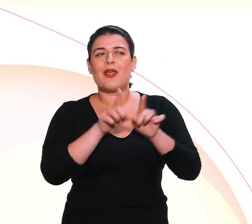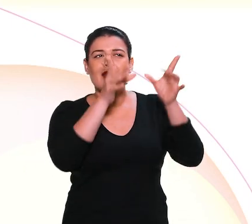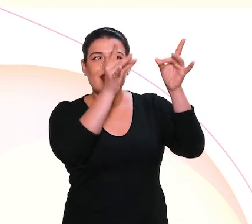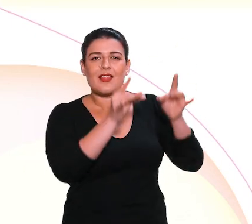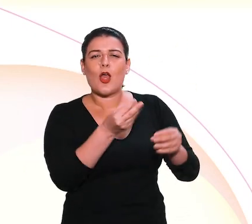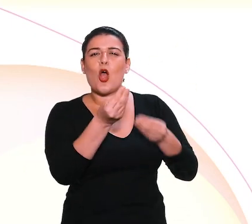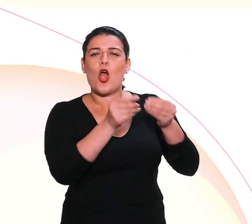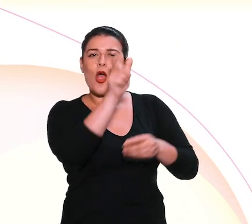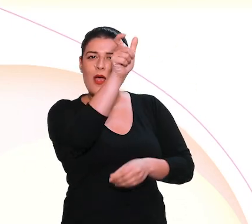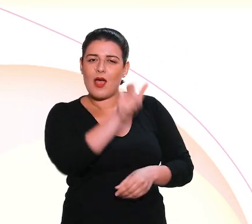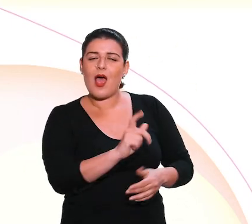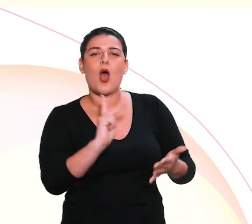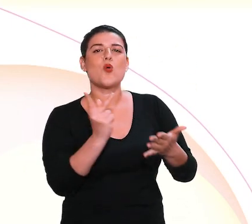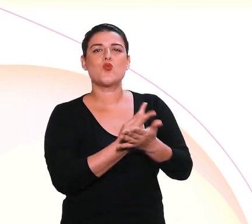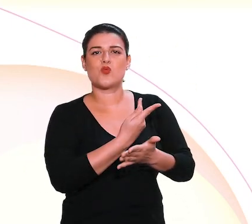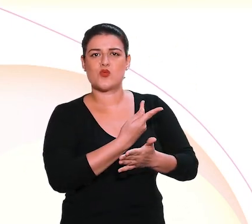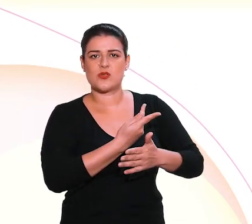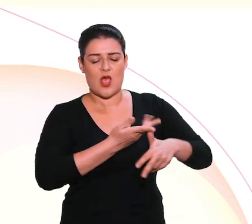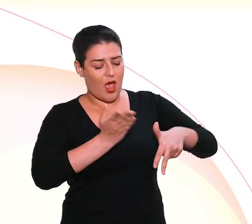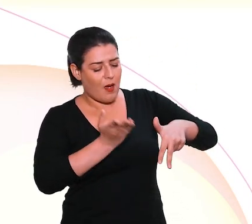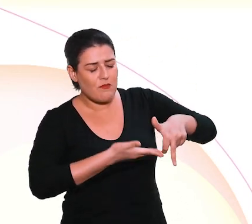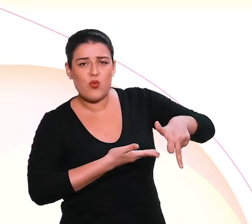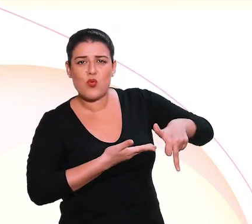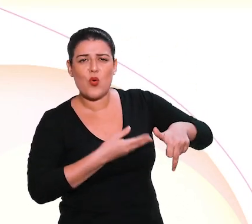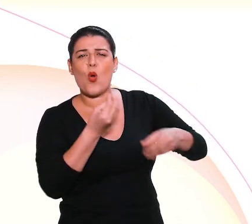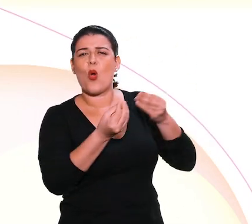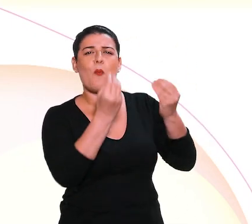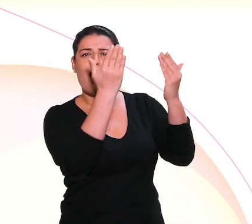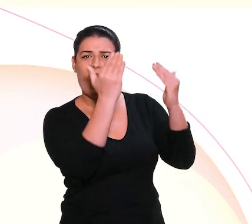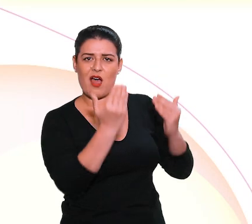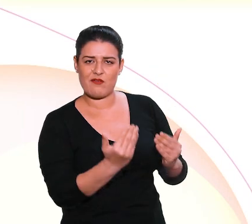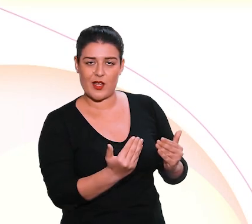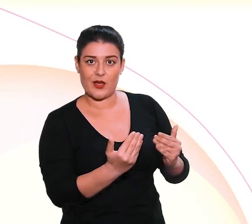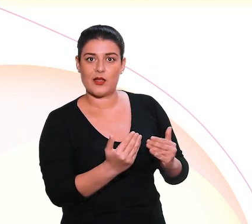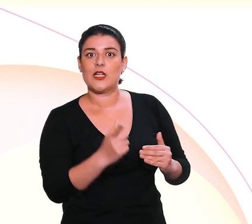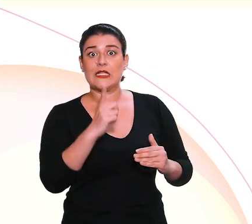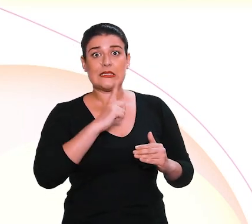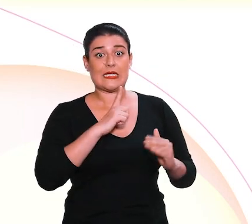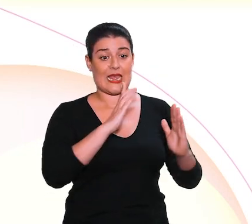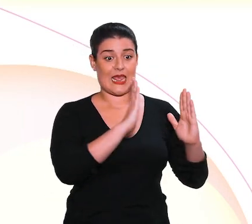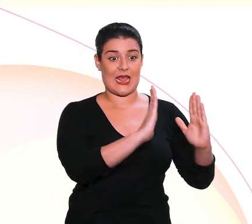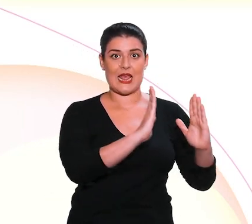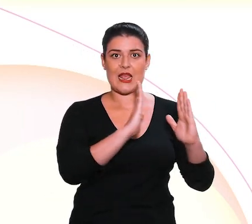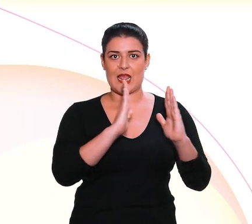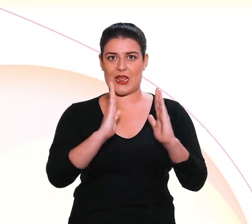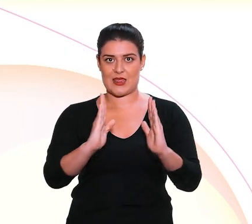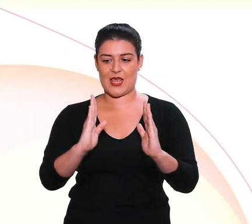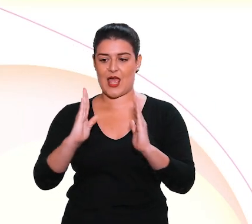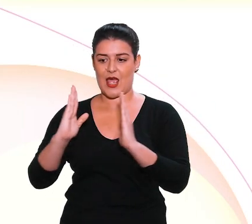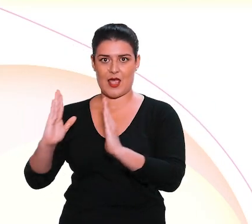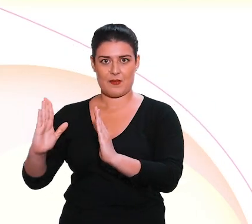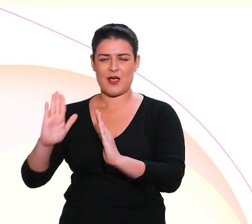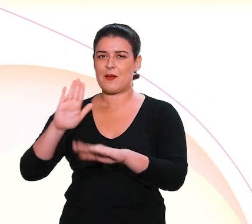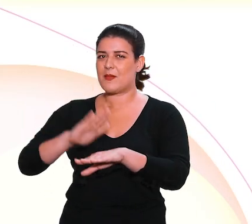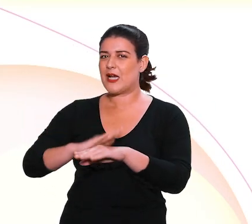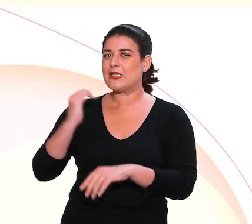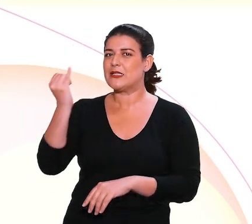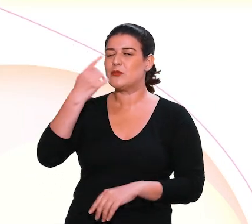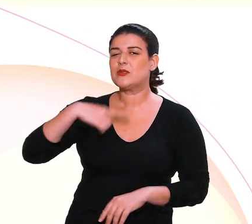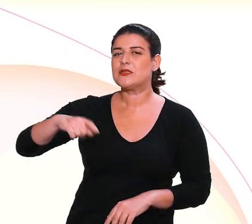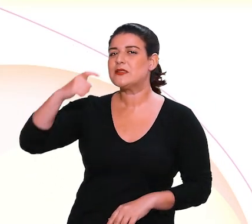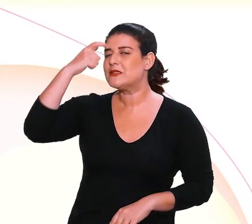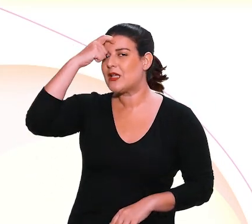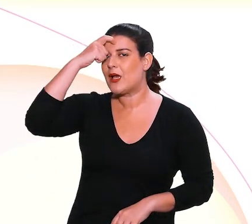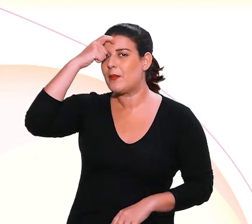desse paciente que sofreu uma amputação, como que a gente deve avaliá-lo. Isso é dividido em várias etapas e é muito importante a gente saber